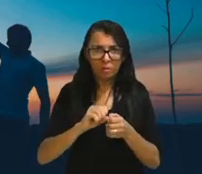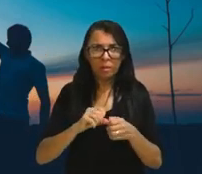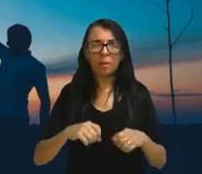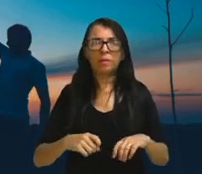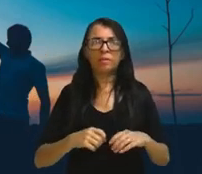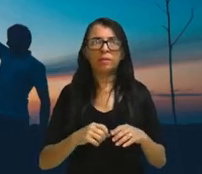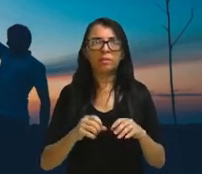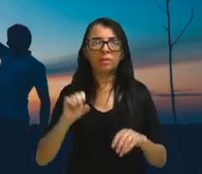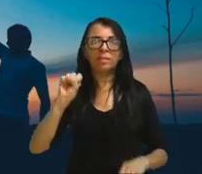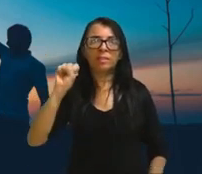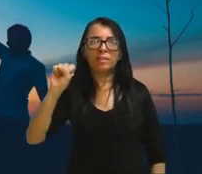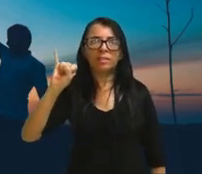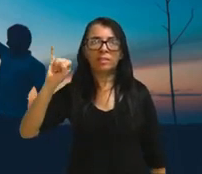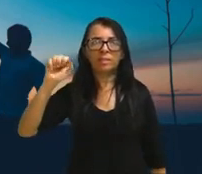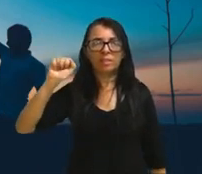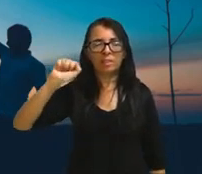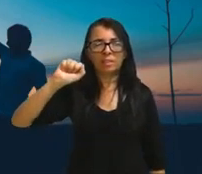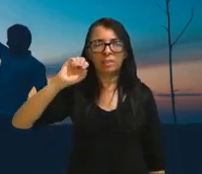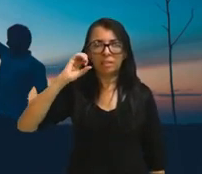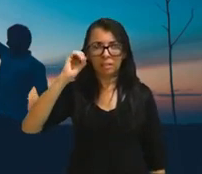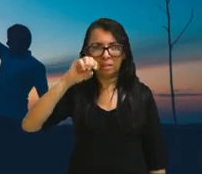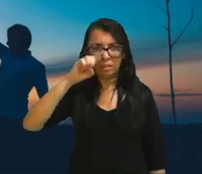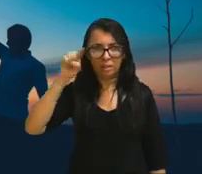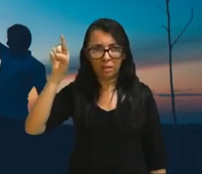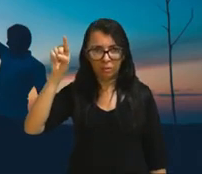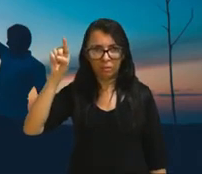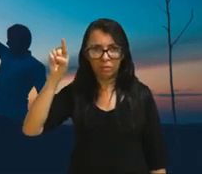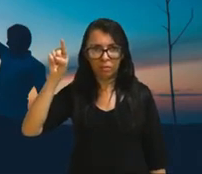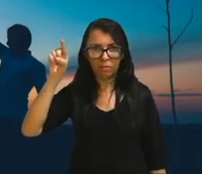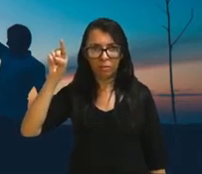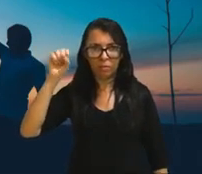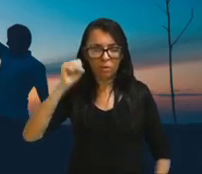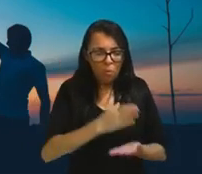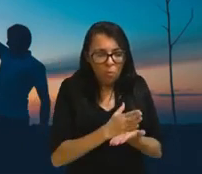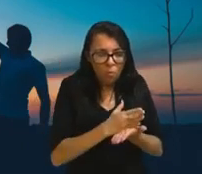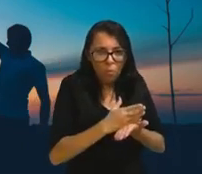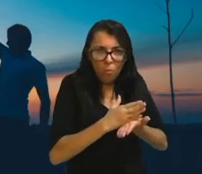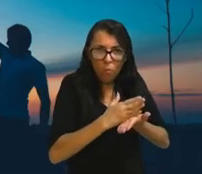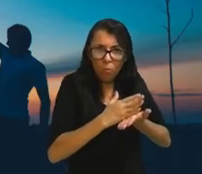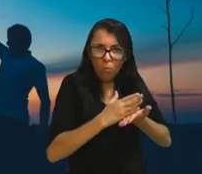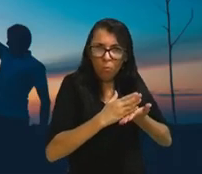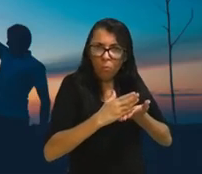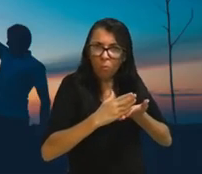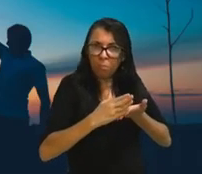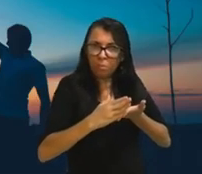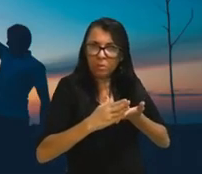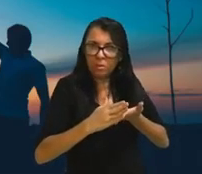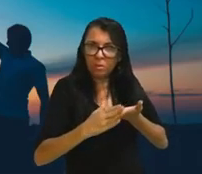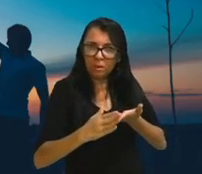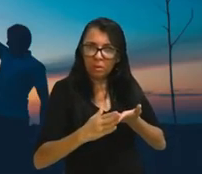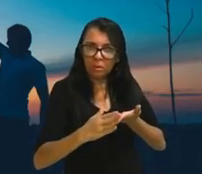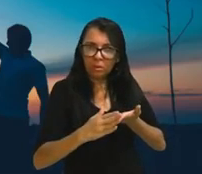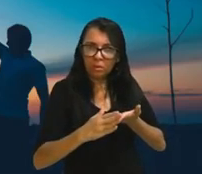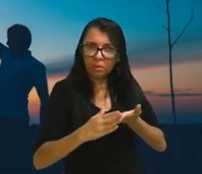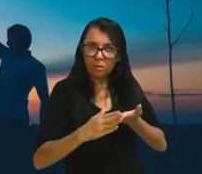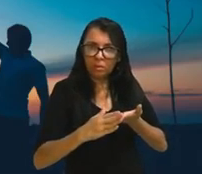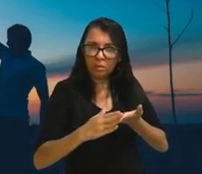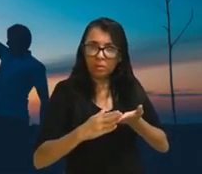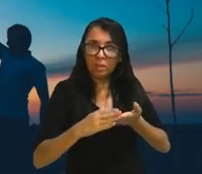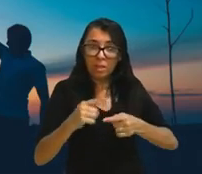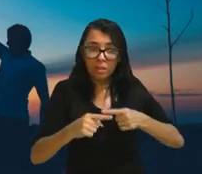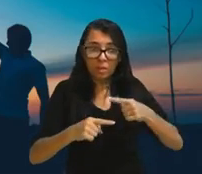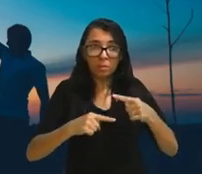solidamente assentada. Aquele que crê não foge. Ou